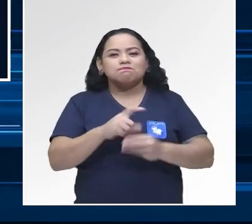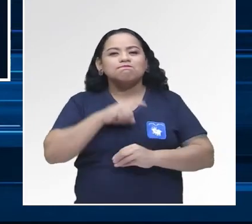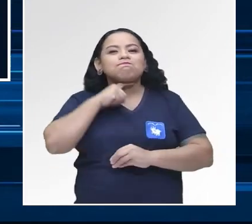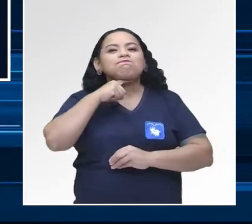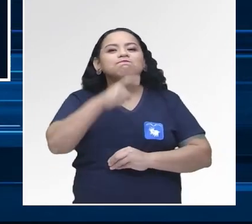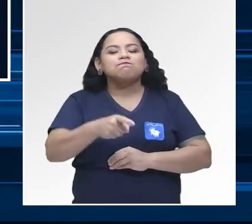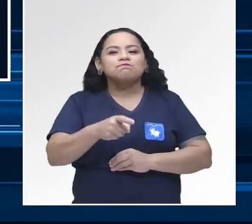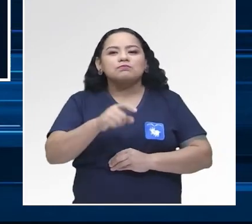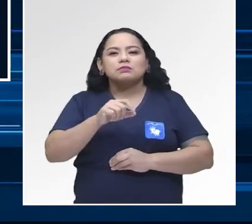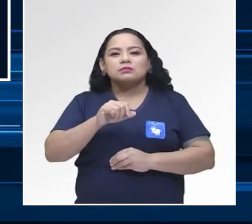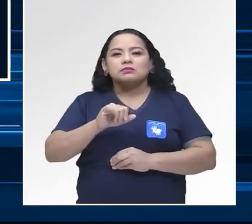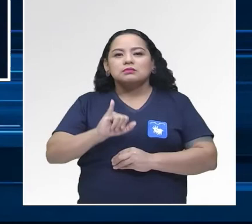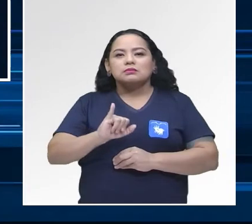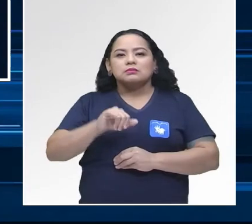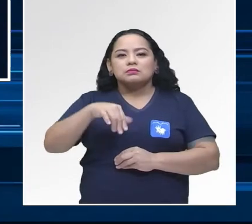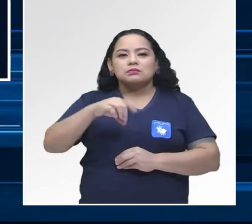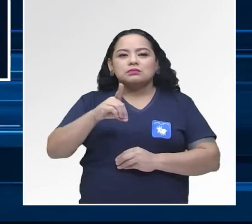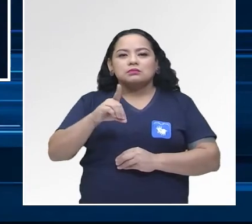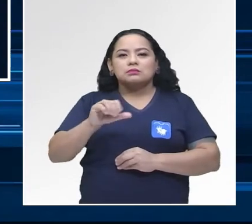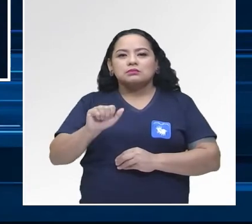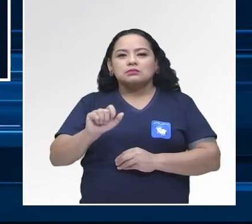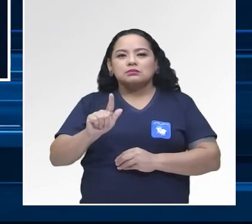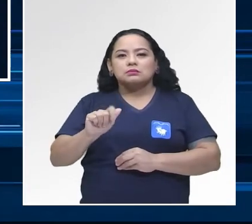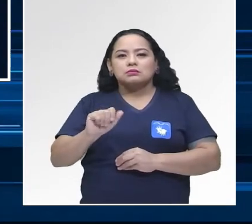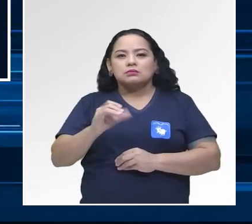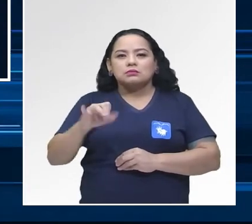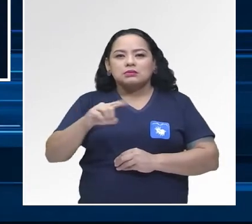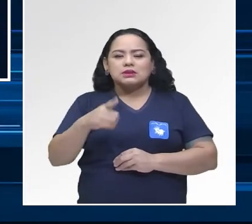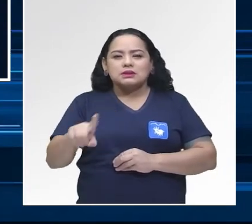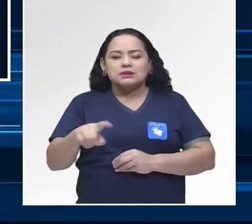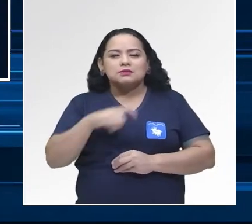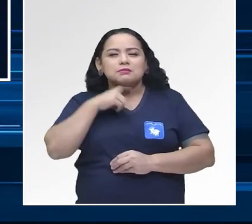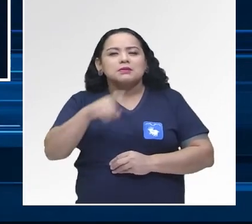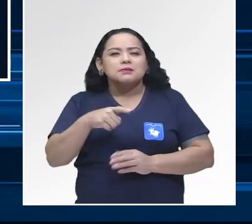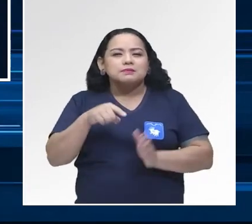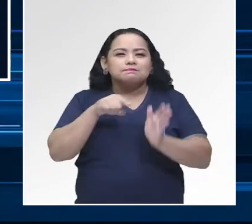né? Que nós estamos colocando desde o início, que é o verbo indagar, né?